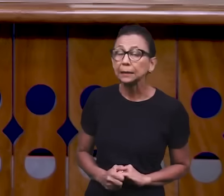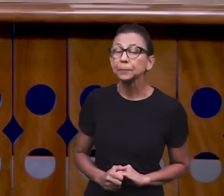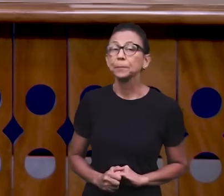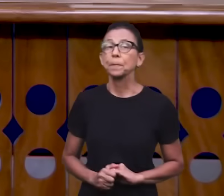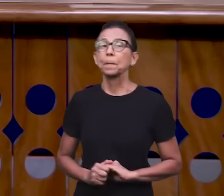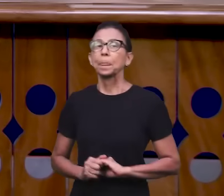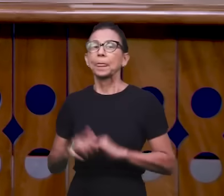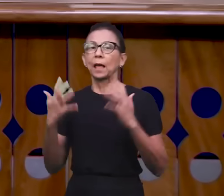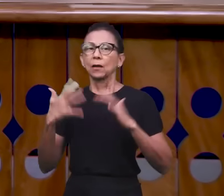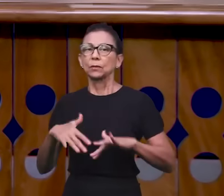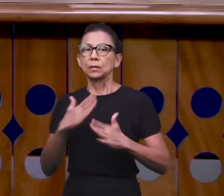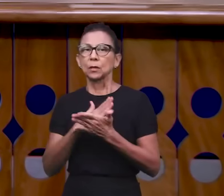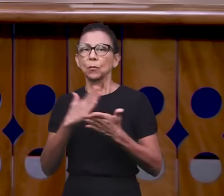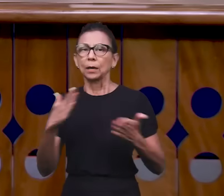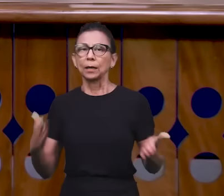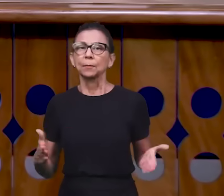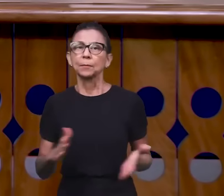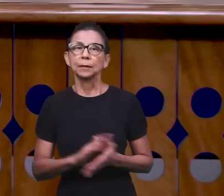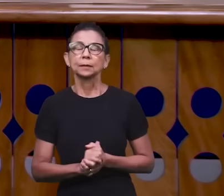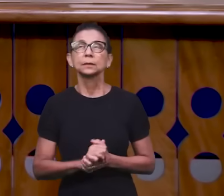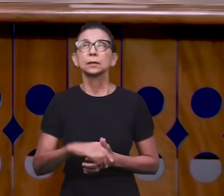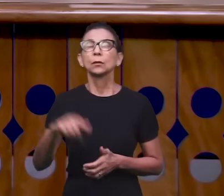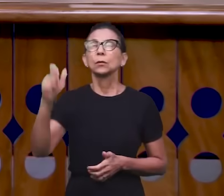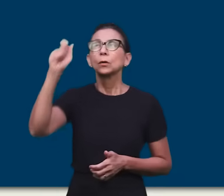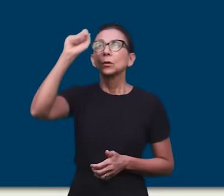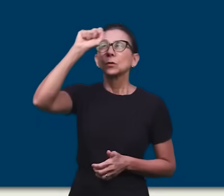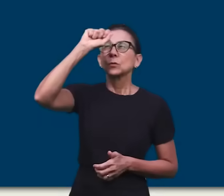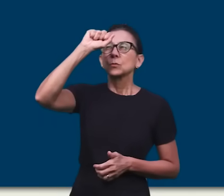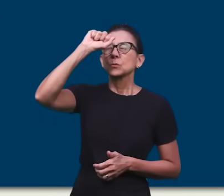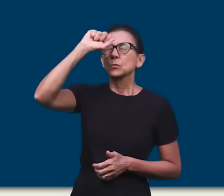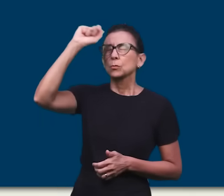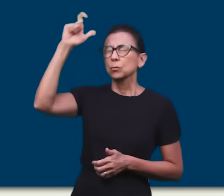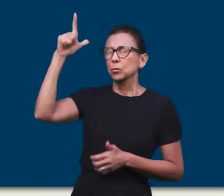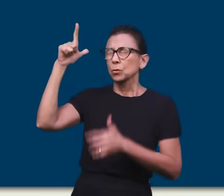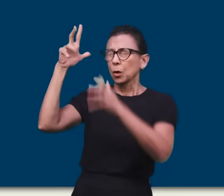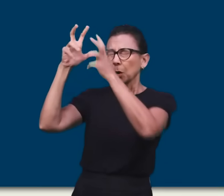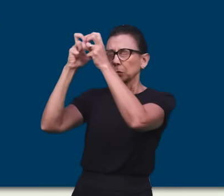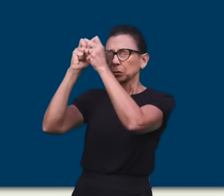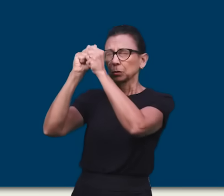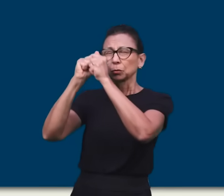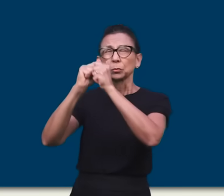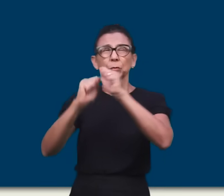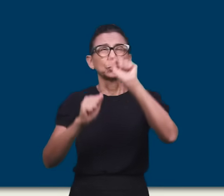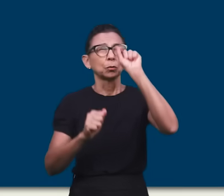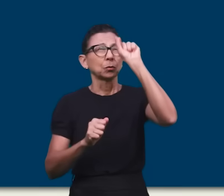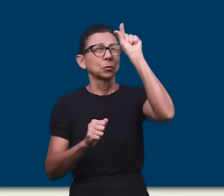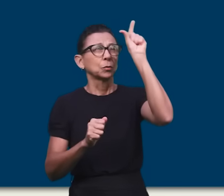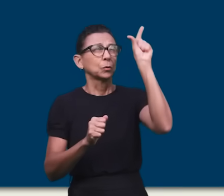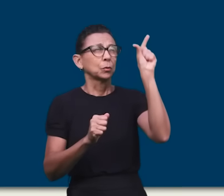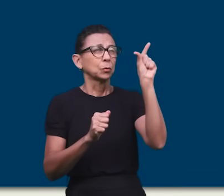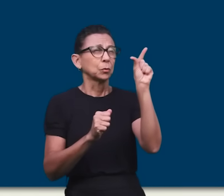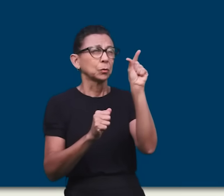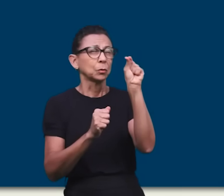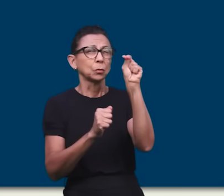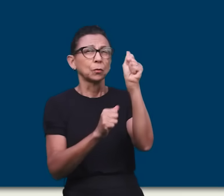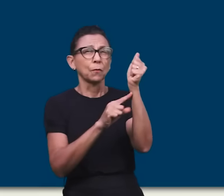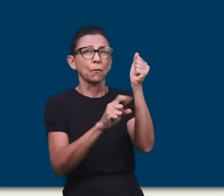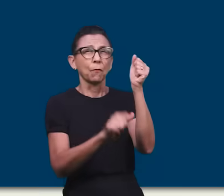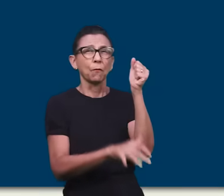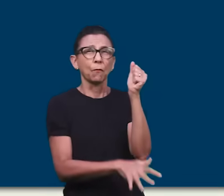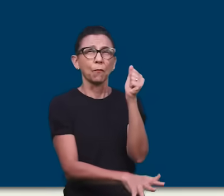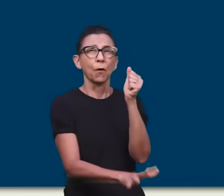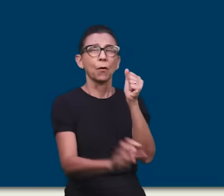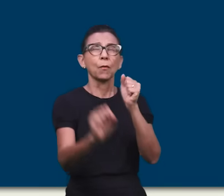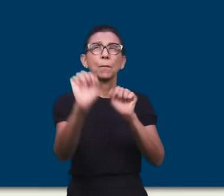dias, o sol escurecerá e a lua não dará a sua luz, e as estrelas cairão do céu e as potências do céu